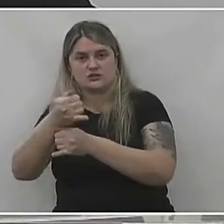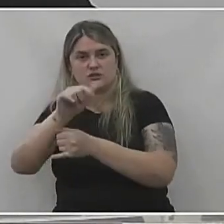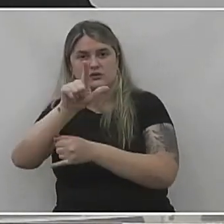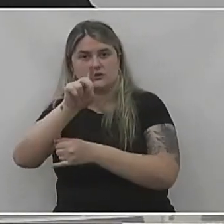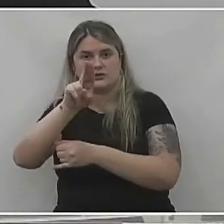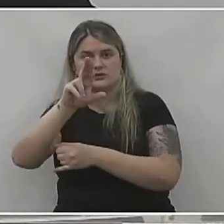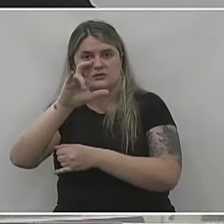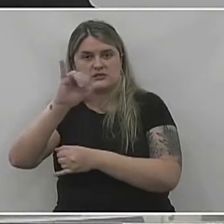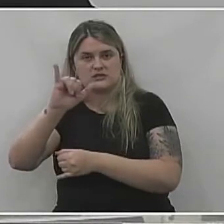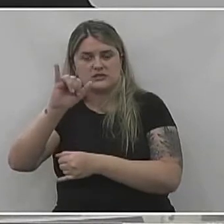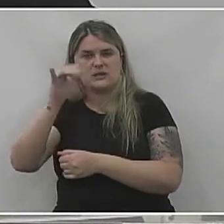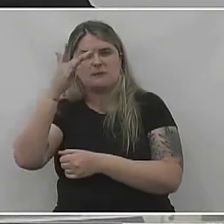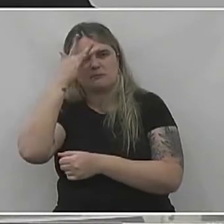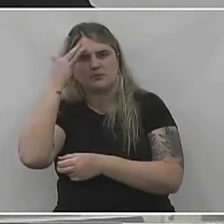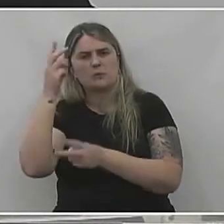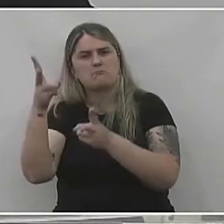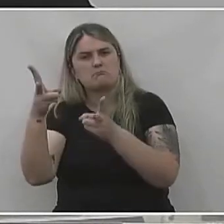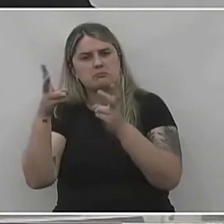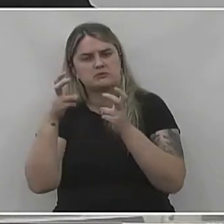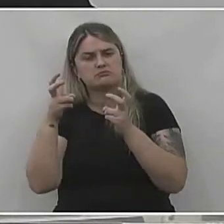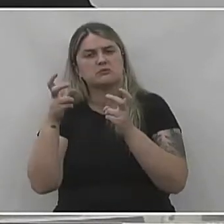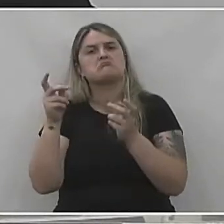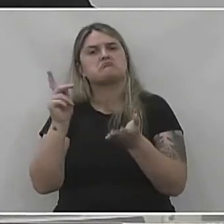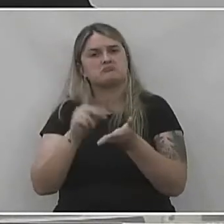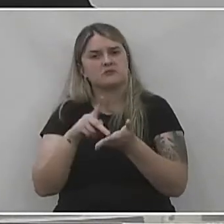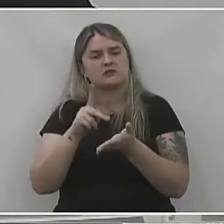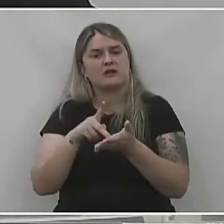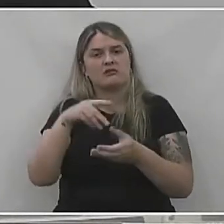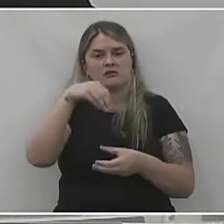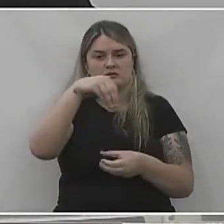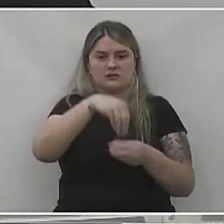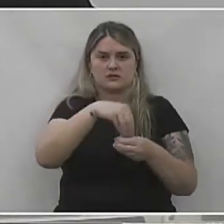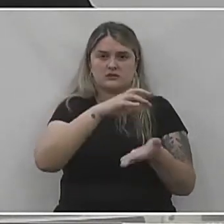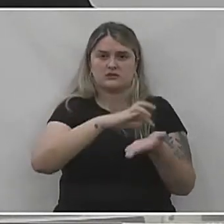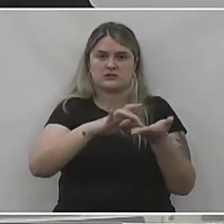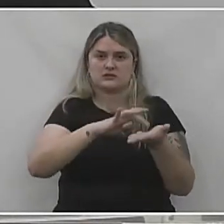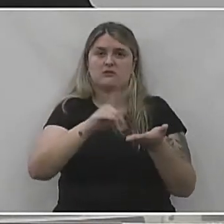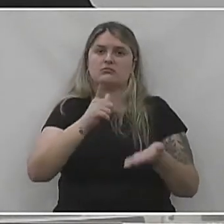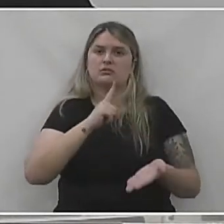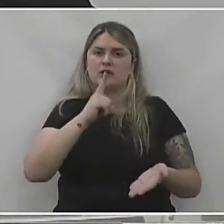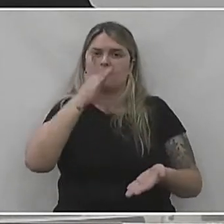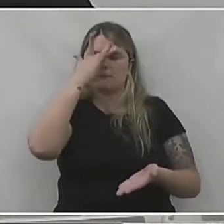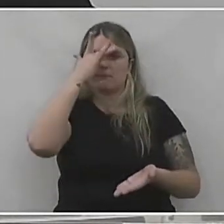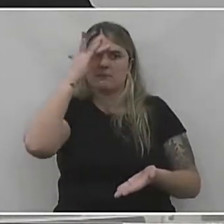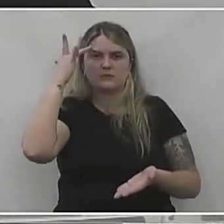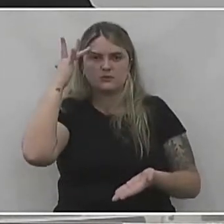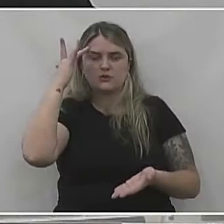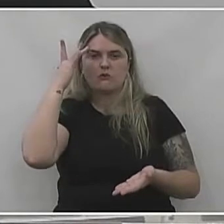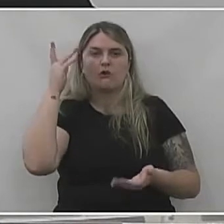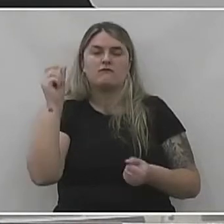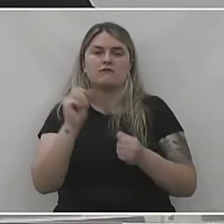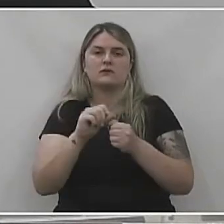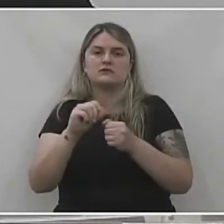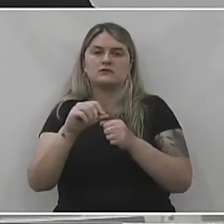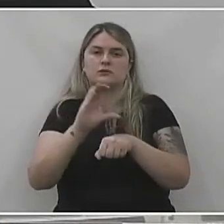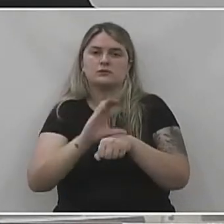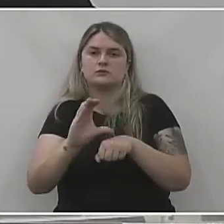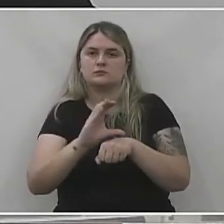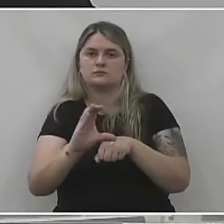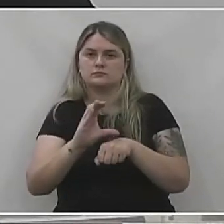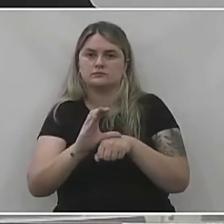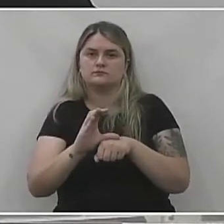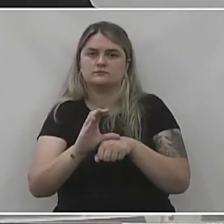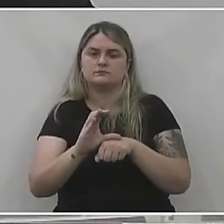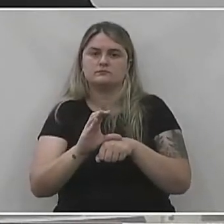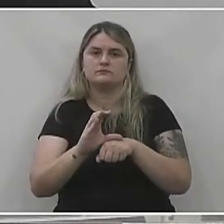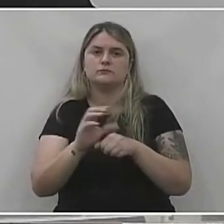e percebeu que nós tinha e da secretaria as pessoas necessárias para dar prestando esse serviço